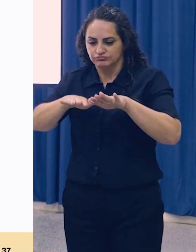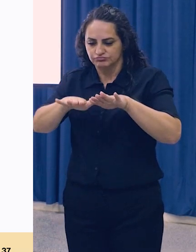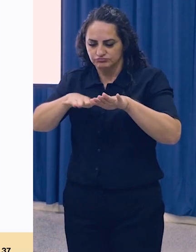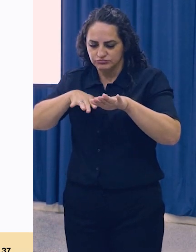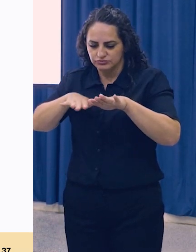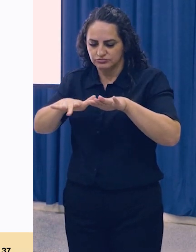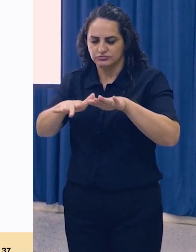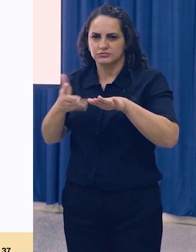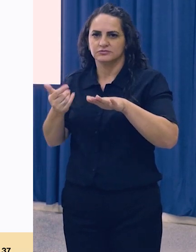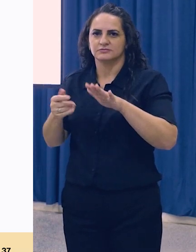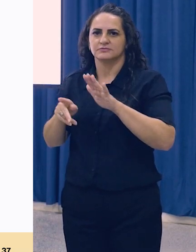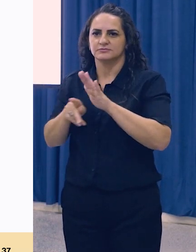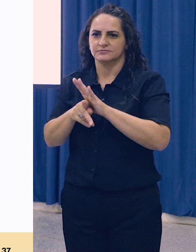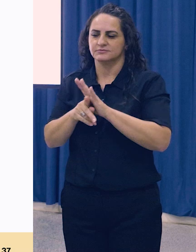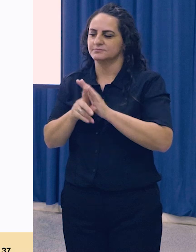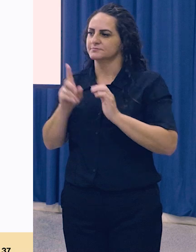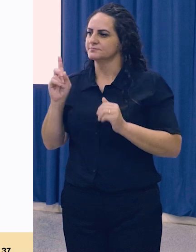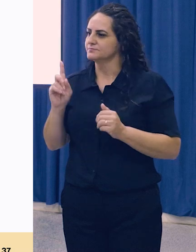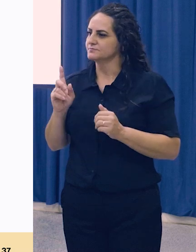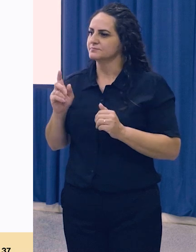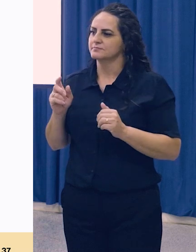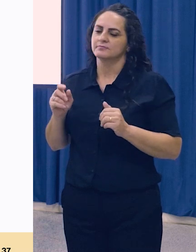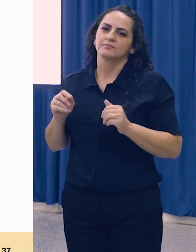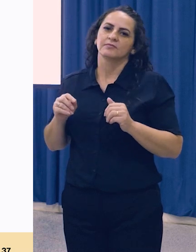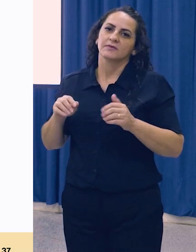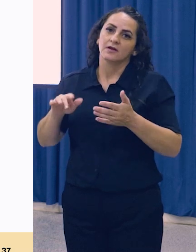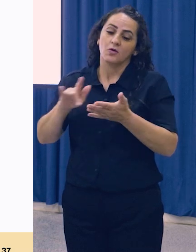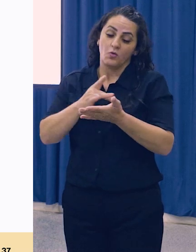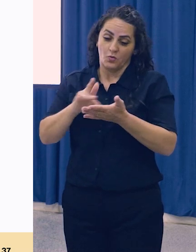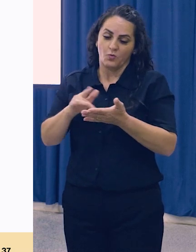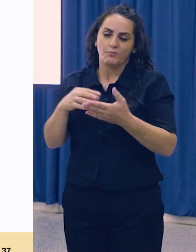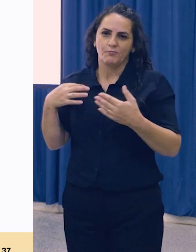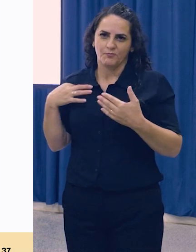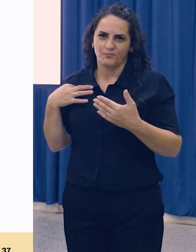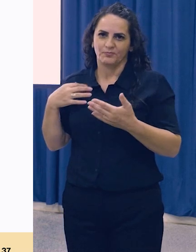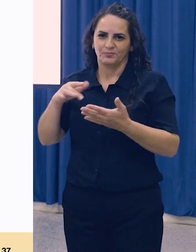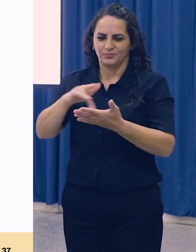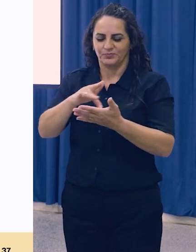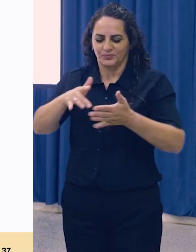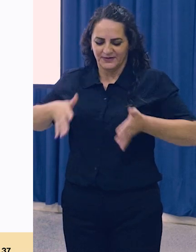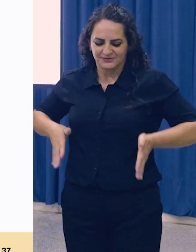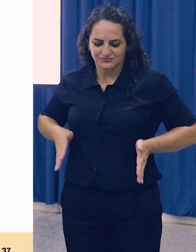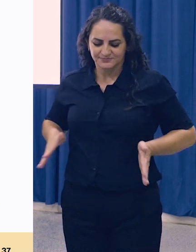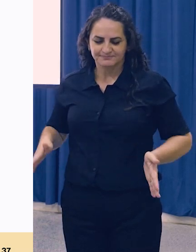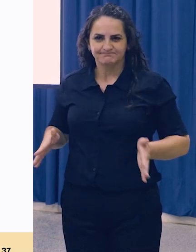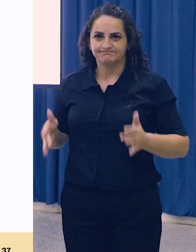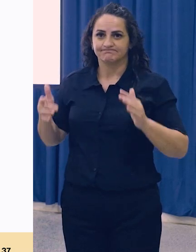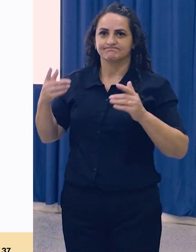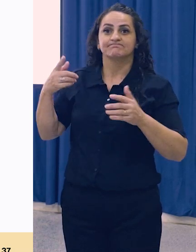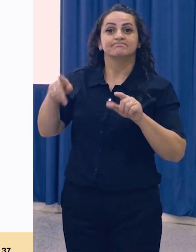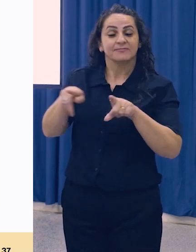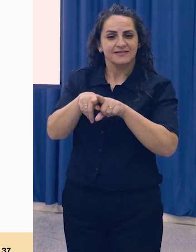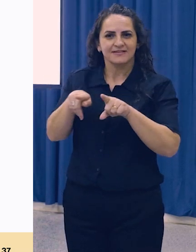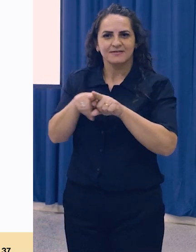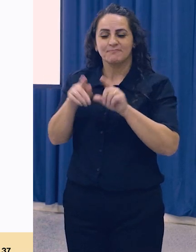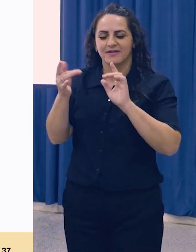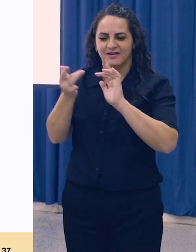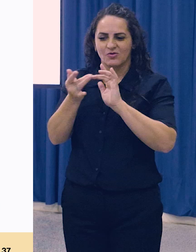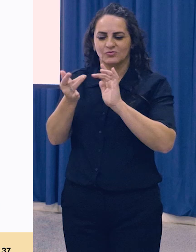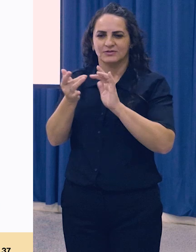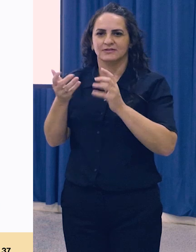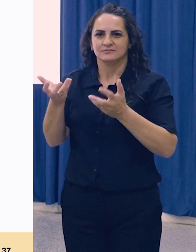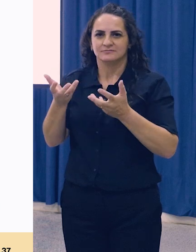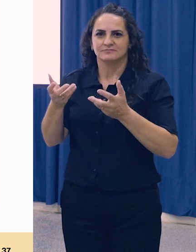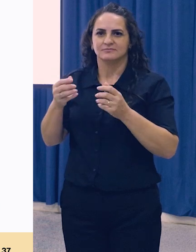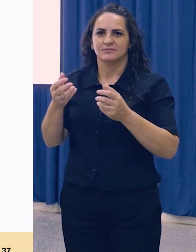nome dele, da marca dele, e ele faz roupas de balé. Então a gente entrou em contato com ele, para ele fornecer os figurinos do filme,